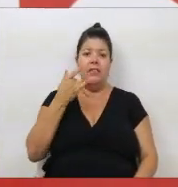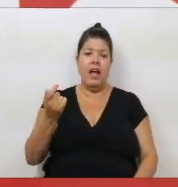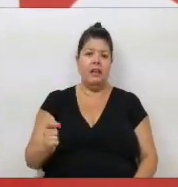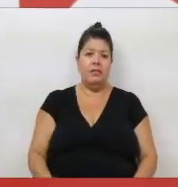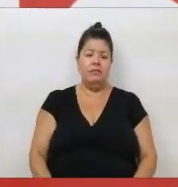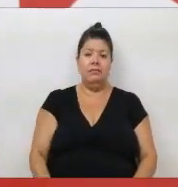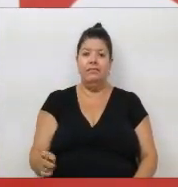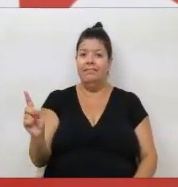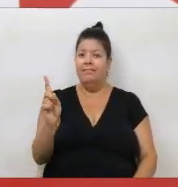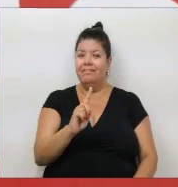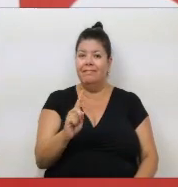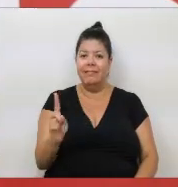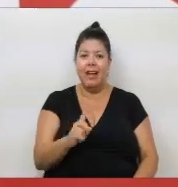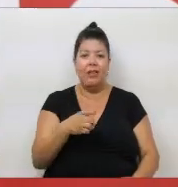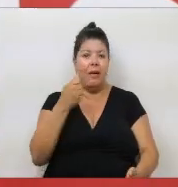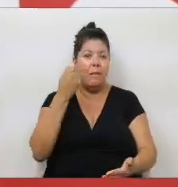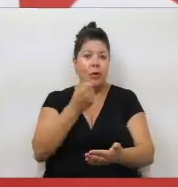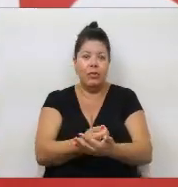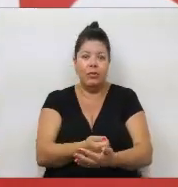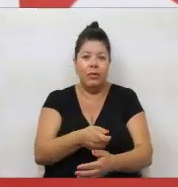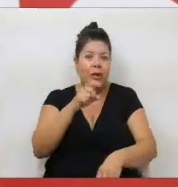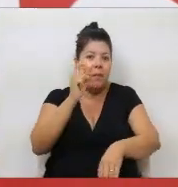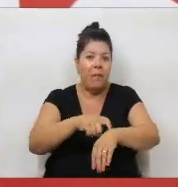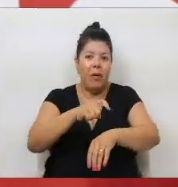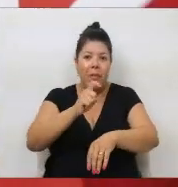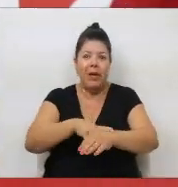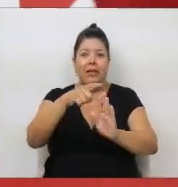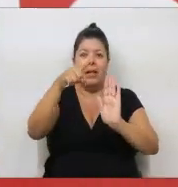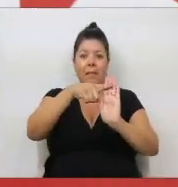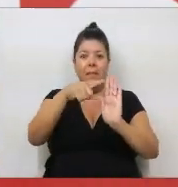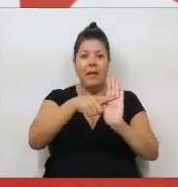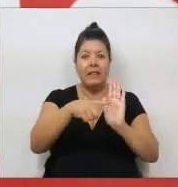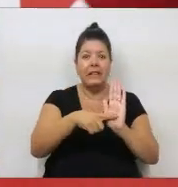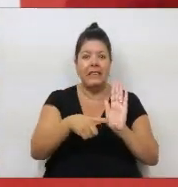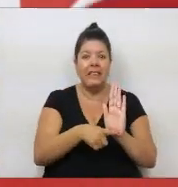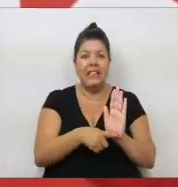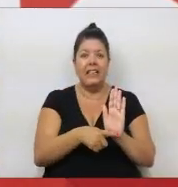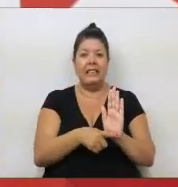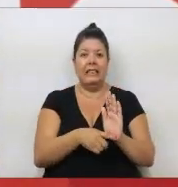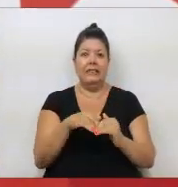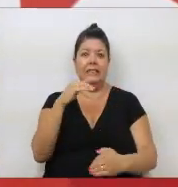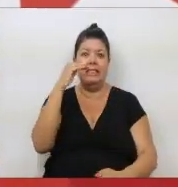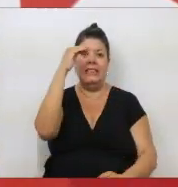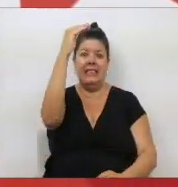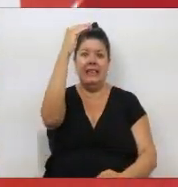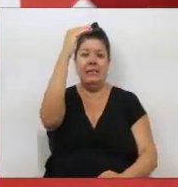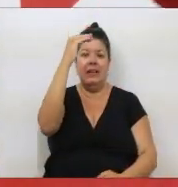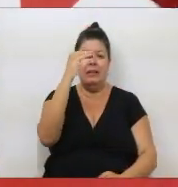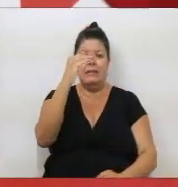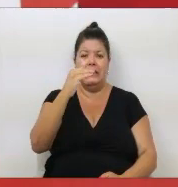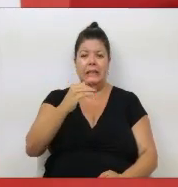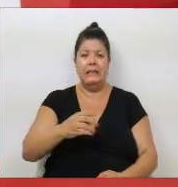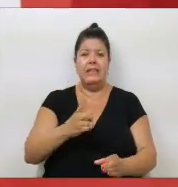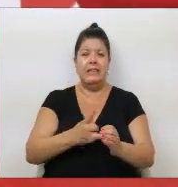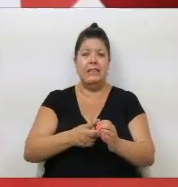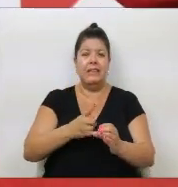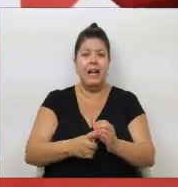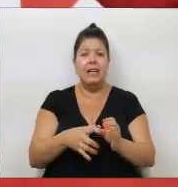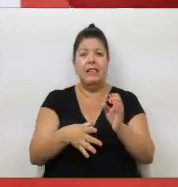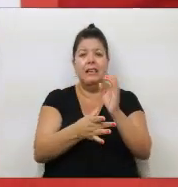não apostou em nenhum momento em medidas que fossem de cima até a cidade